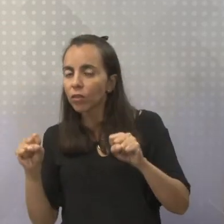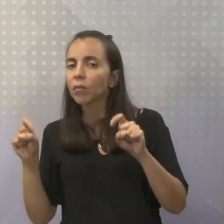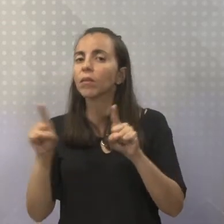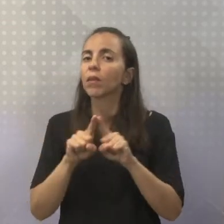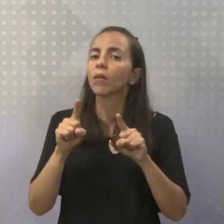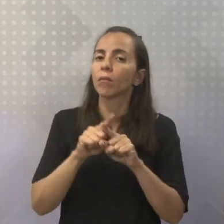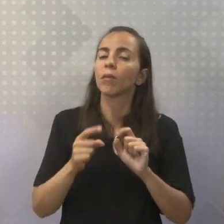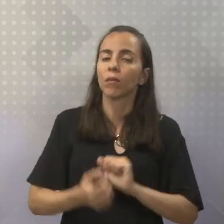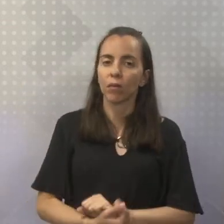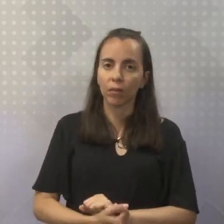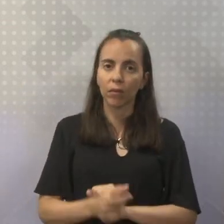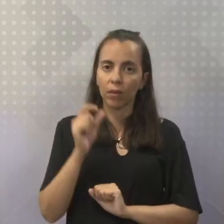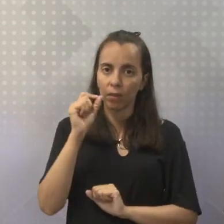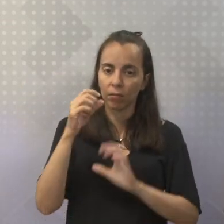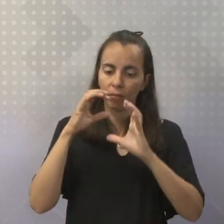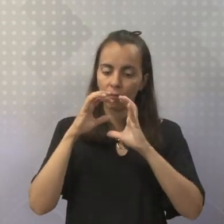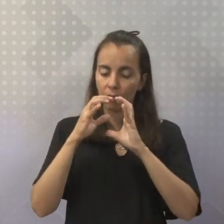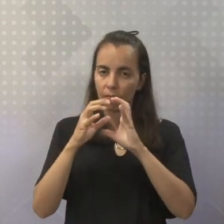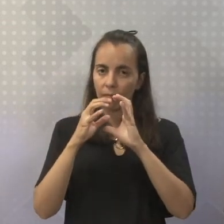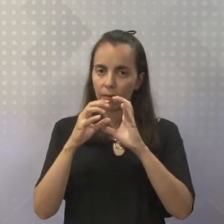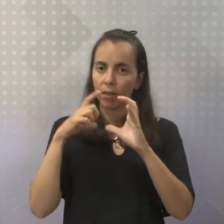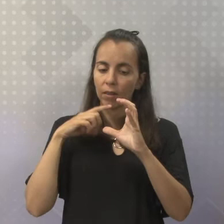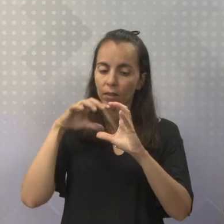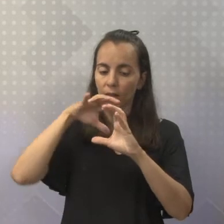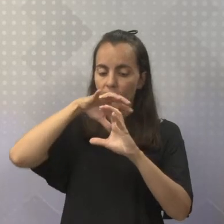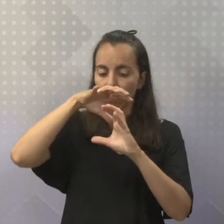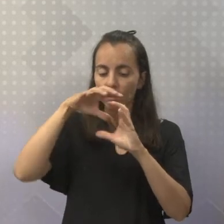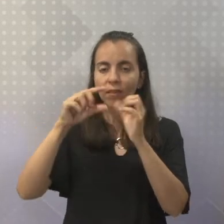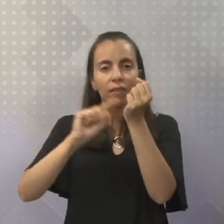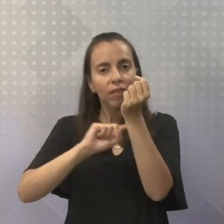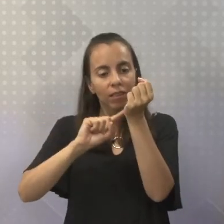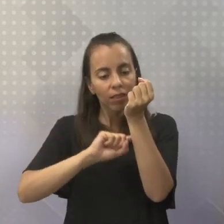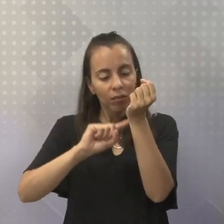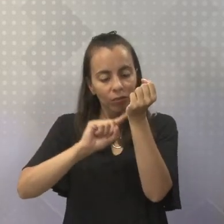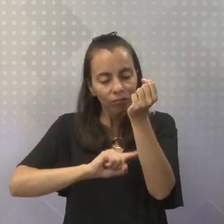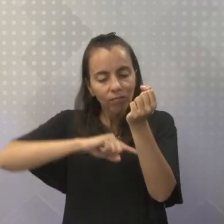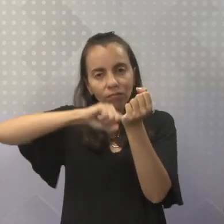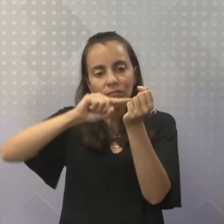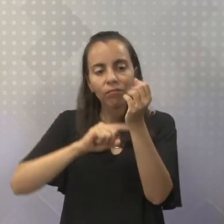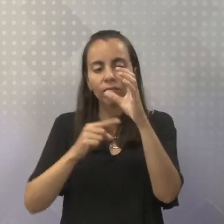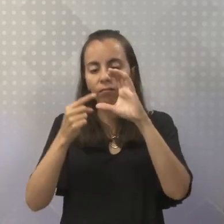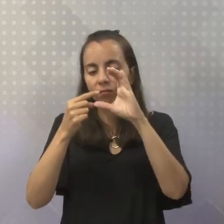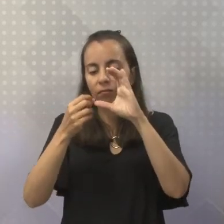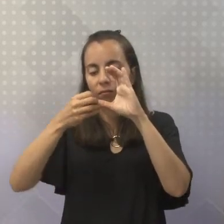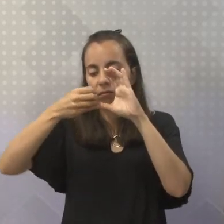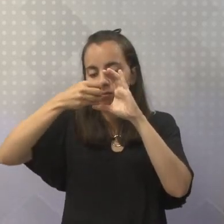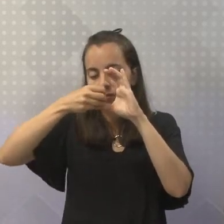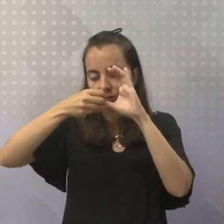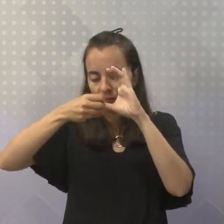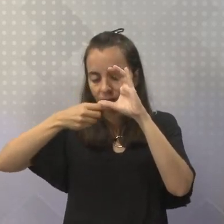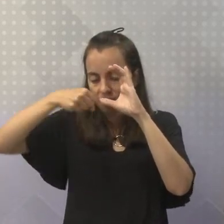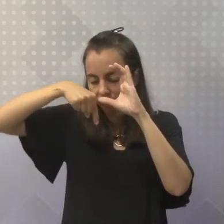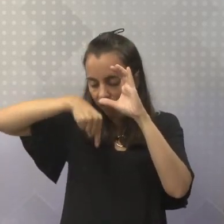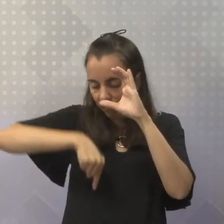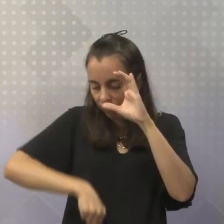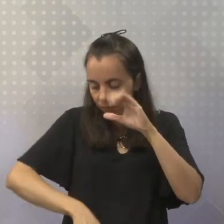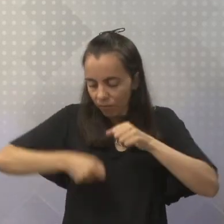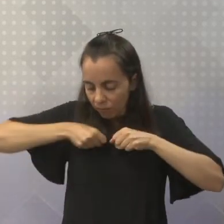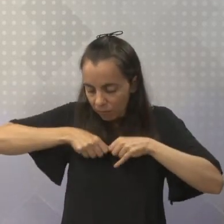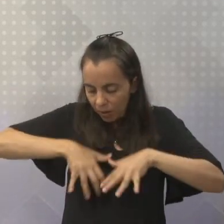O sistema periférico, ele é formado por nervos e gânglios que ligam o sistema nervoso central às partes do